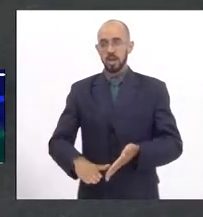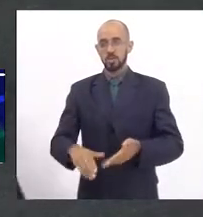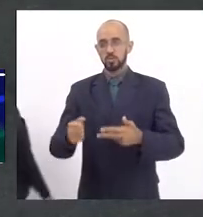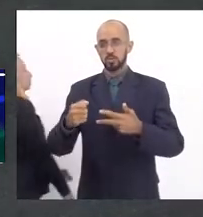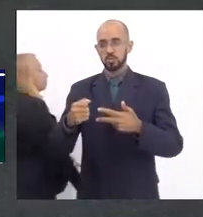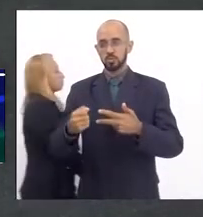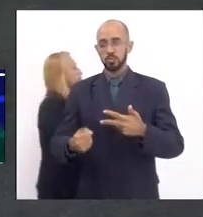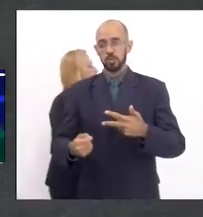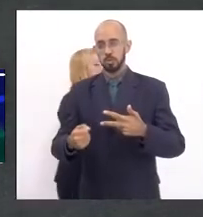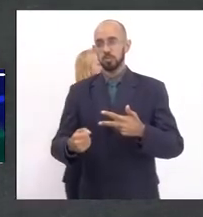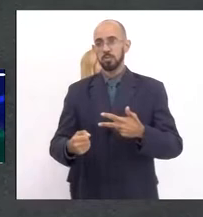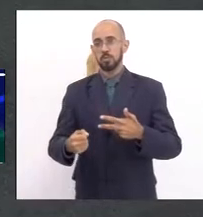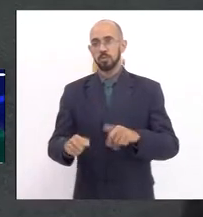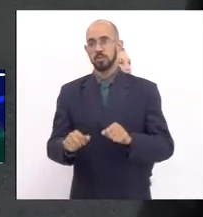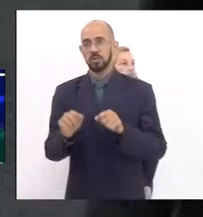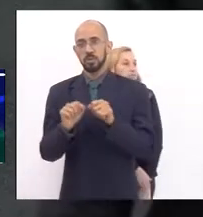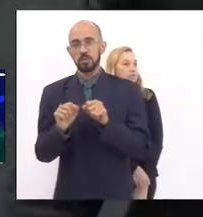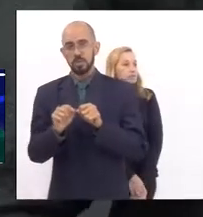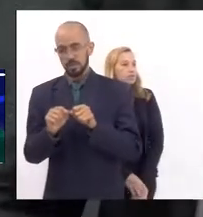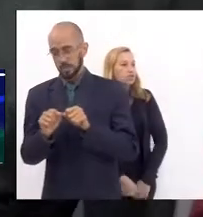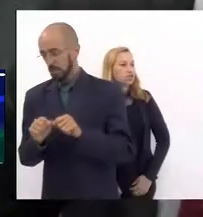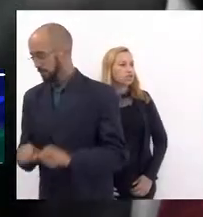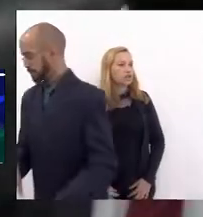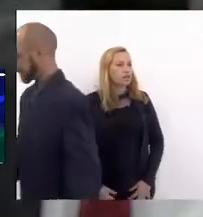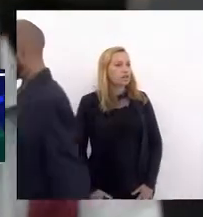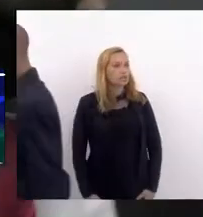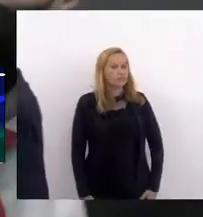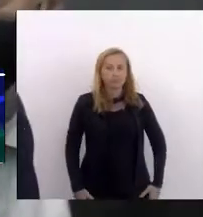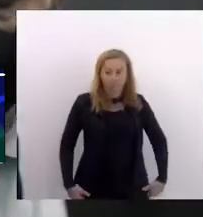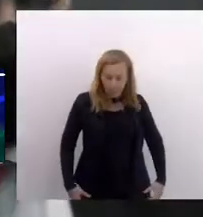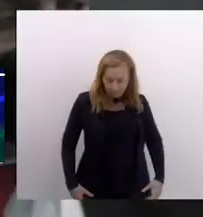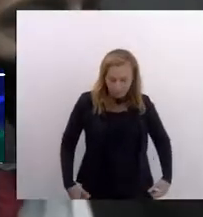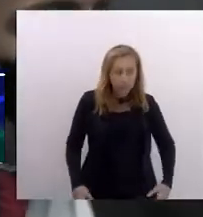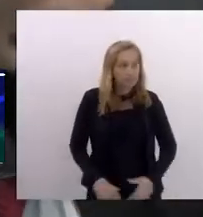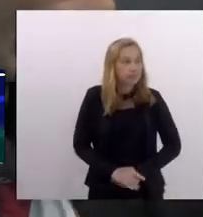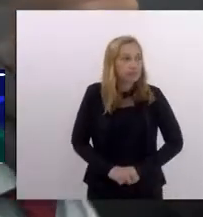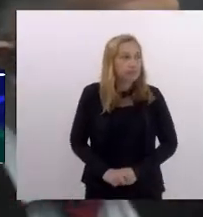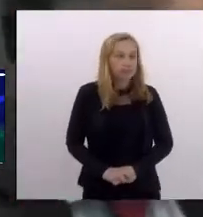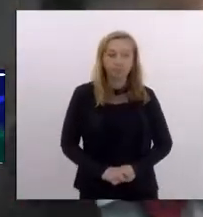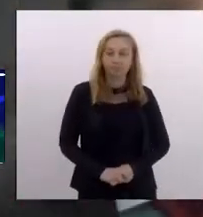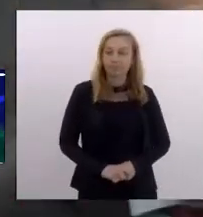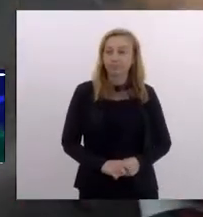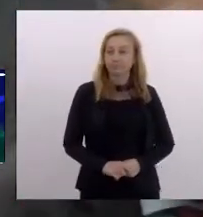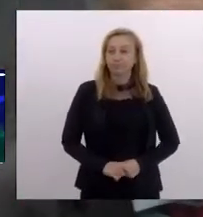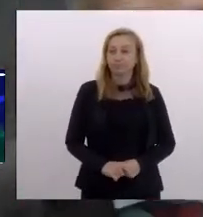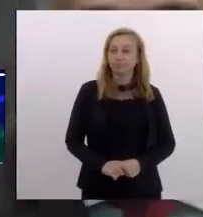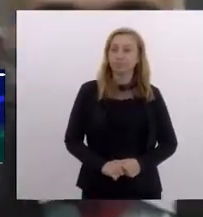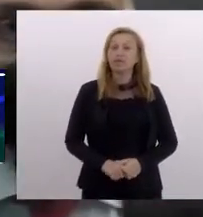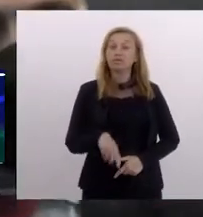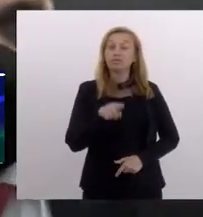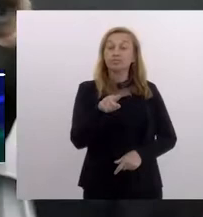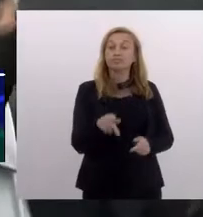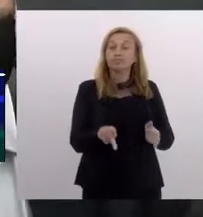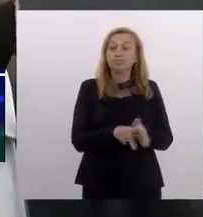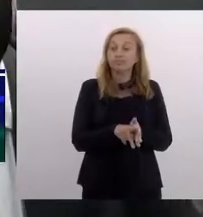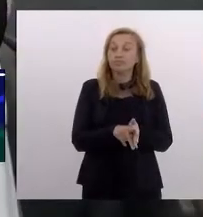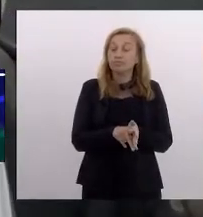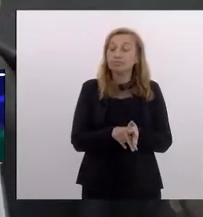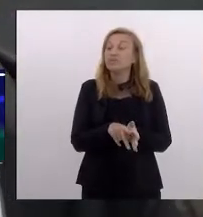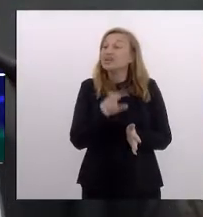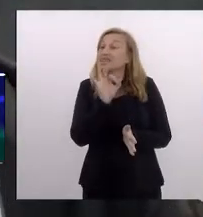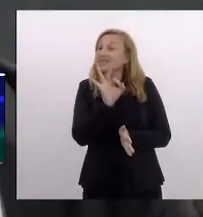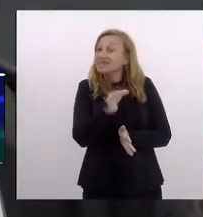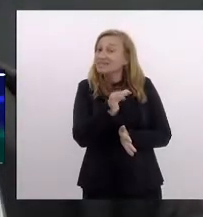público iria executar para fazer essa fiscalização É nesse projeto